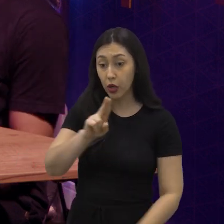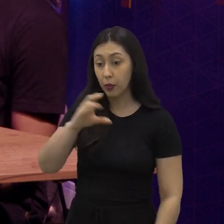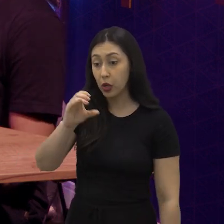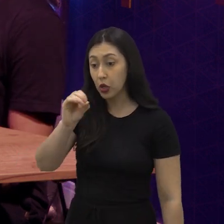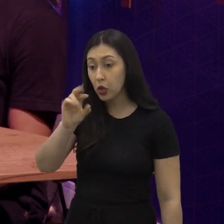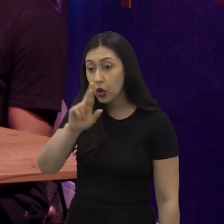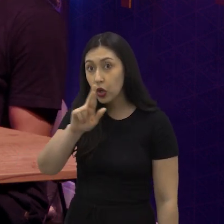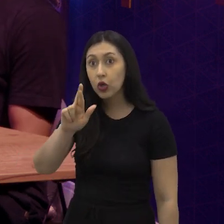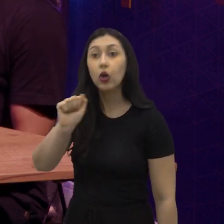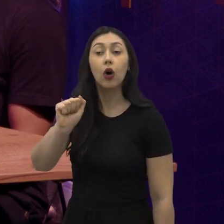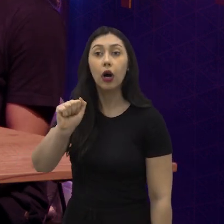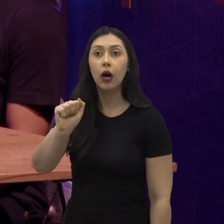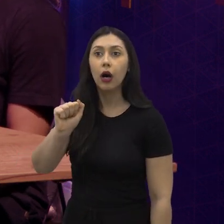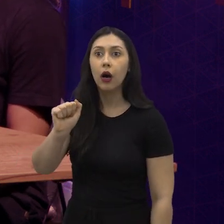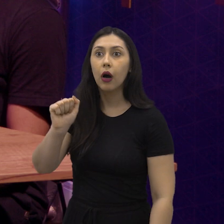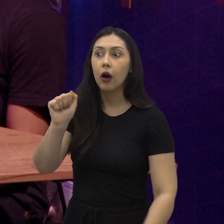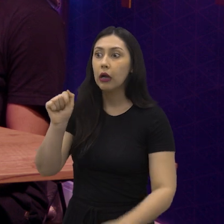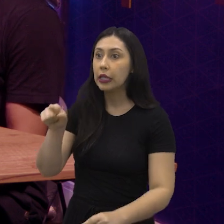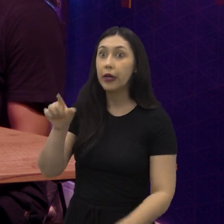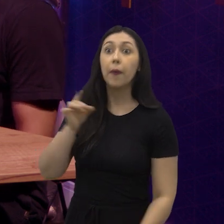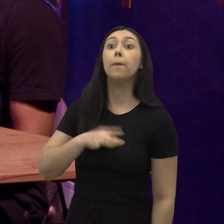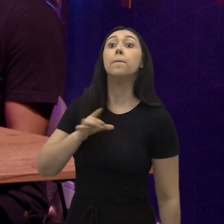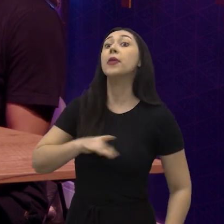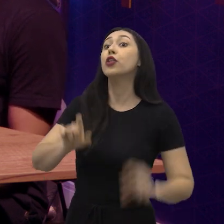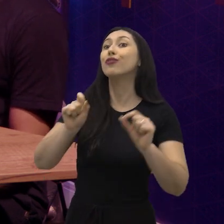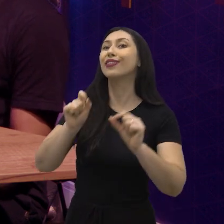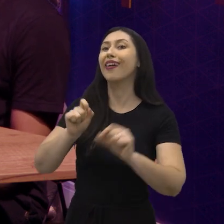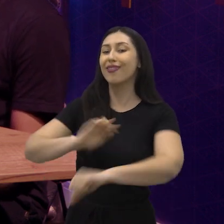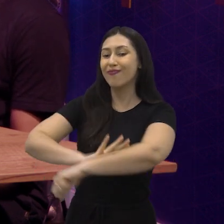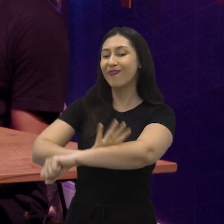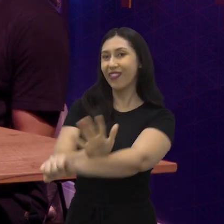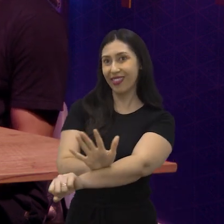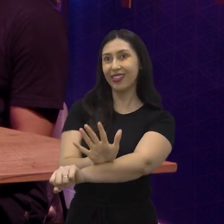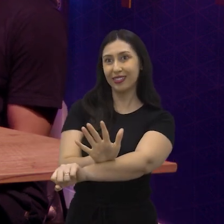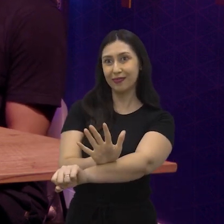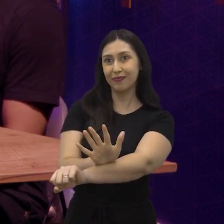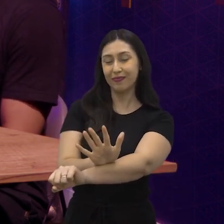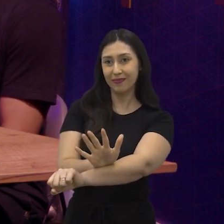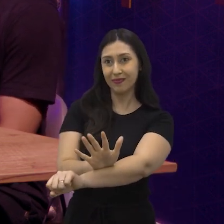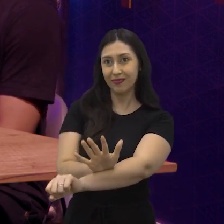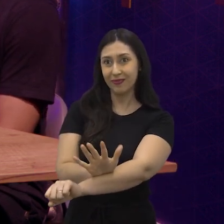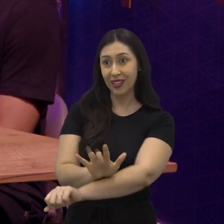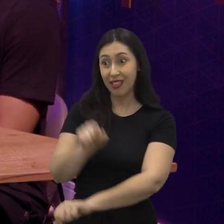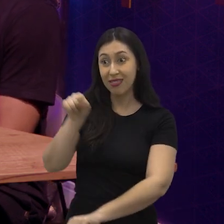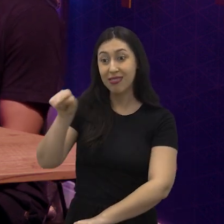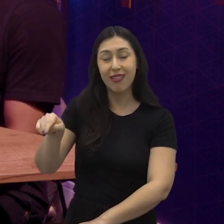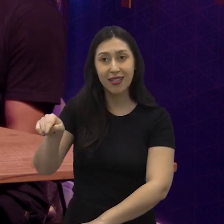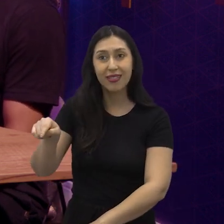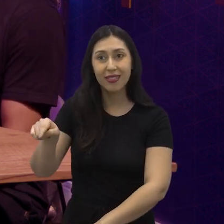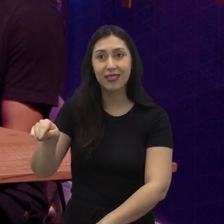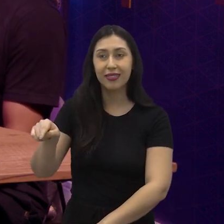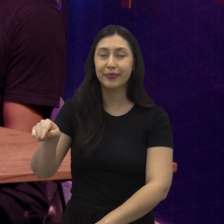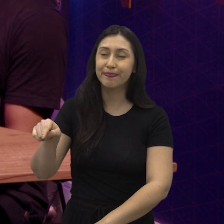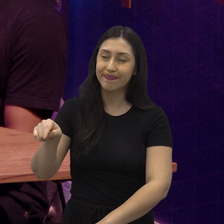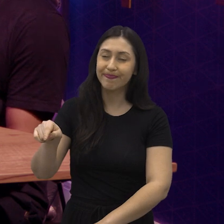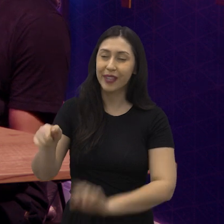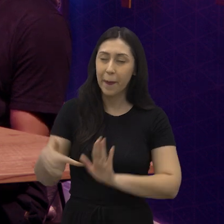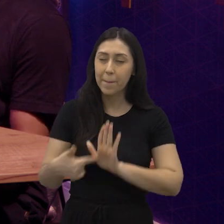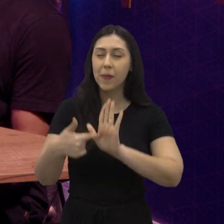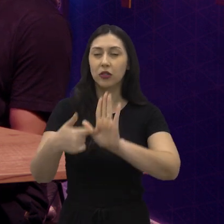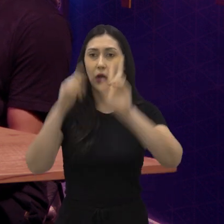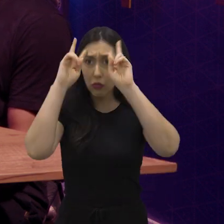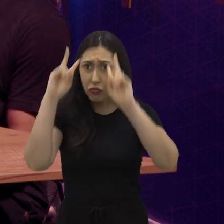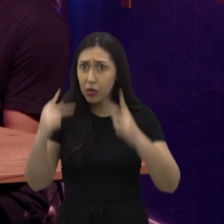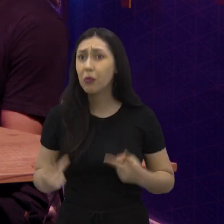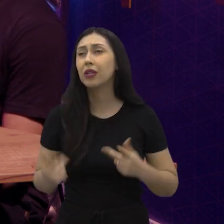né? Exatamente. Então, a ideia do terror atual, né? O terror contemporâneo é essa, colocar